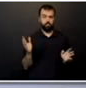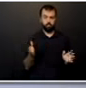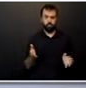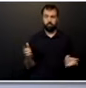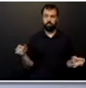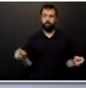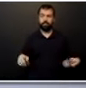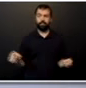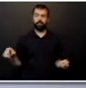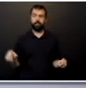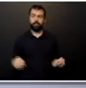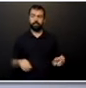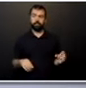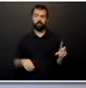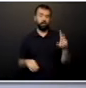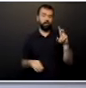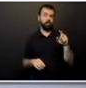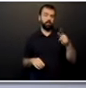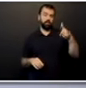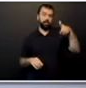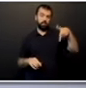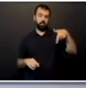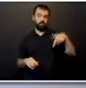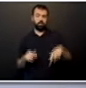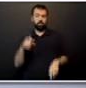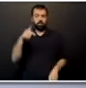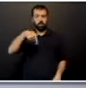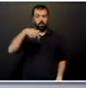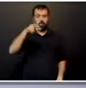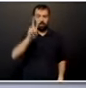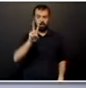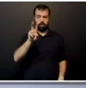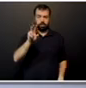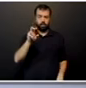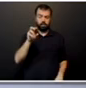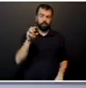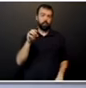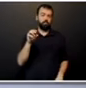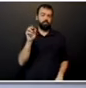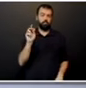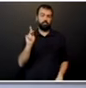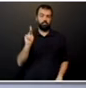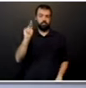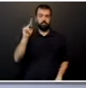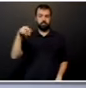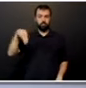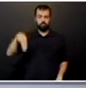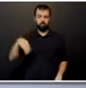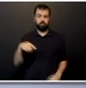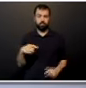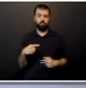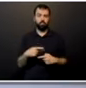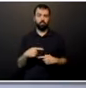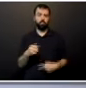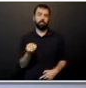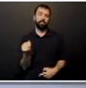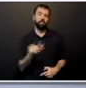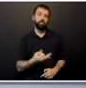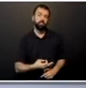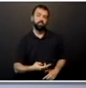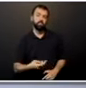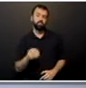72 km em centímetros cada 1 km tem mil metros então eu vou multiplicar